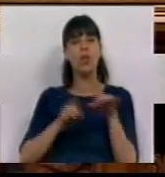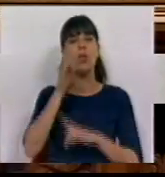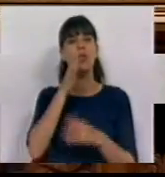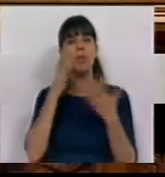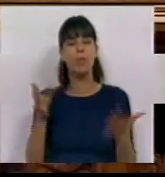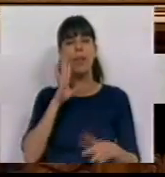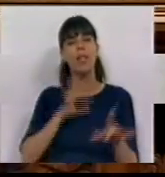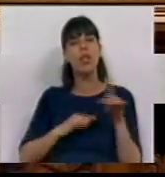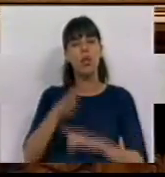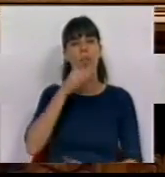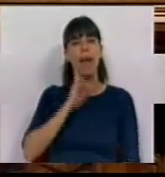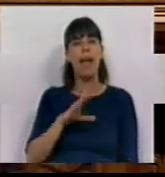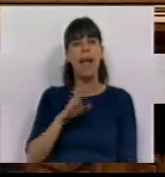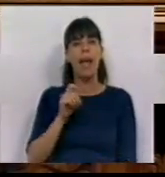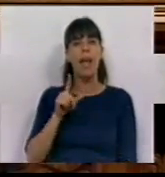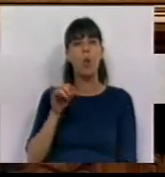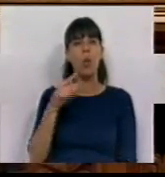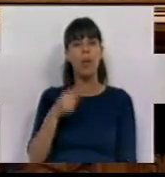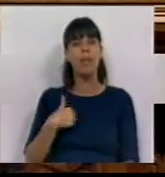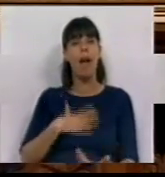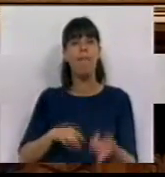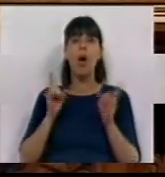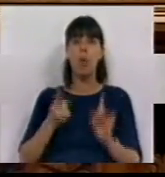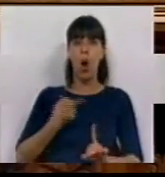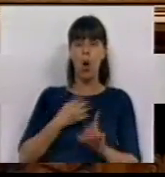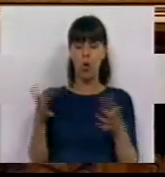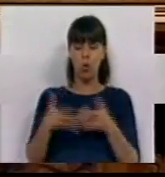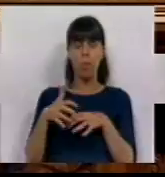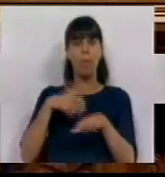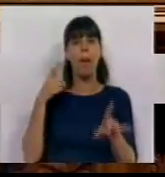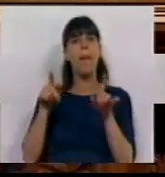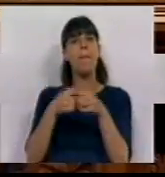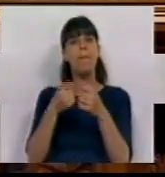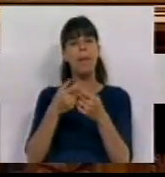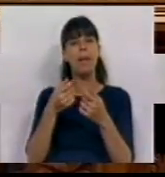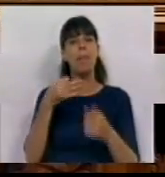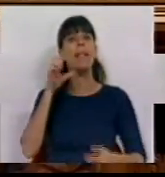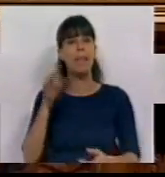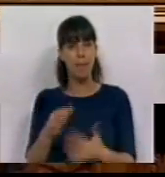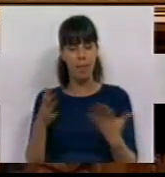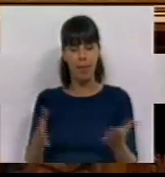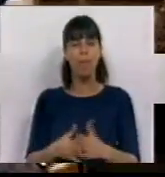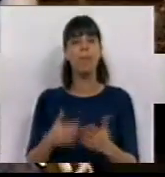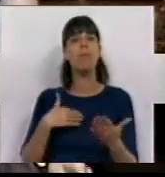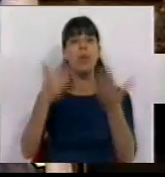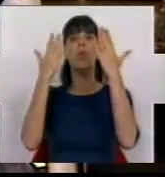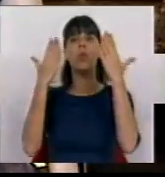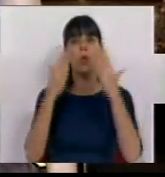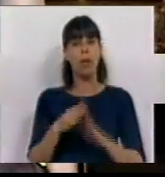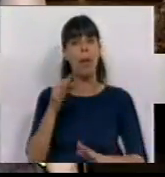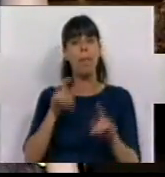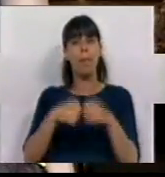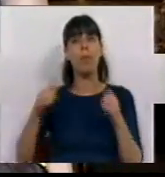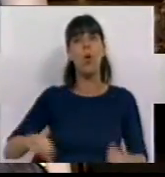Senhores deputados, senhora deputada Eloísa Apolónia, queria começar, em nome do Grupo Parlamentar do Partido Comunista Português, por saudar o